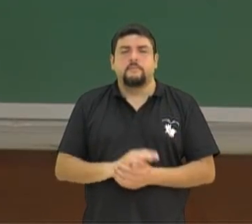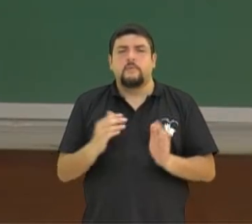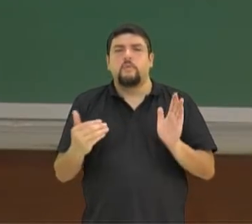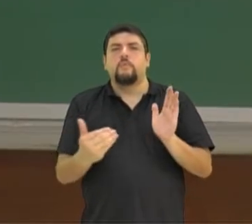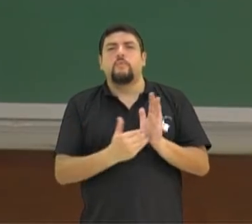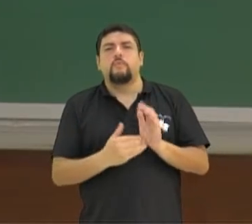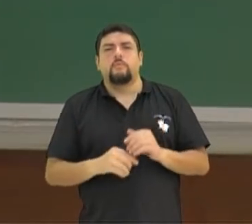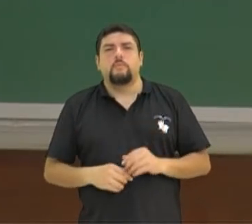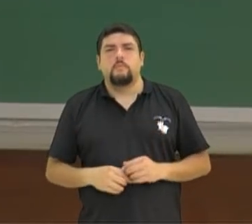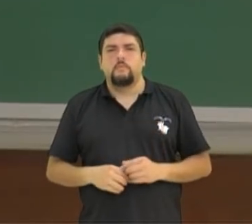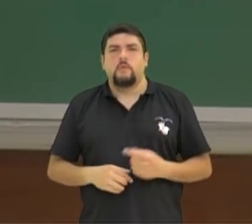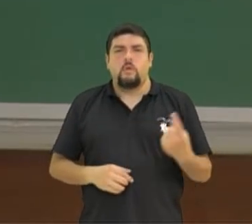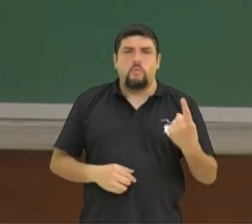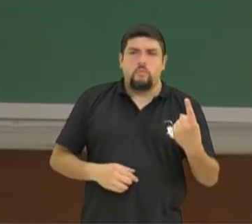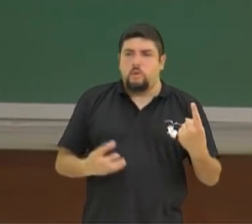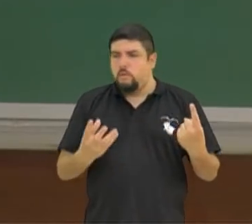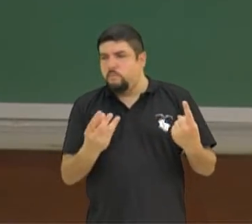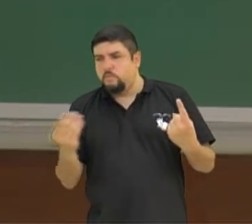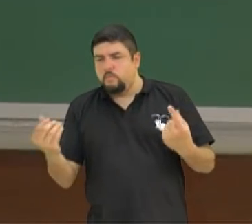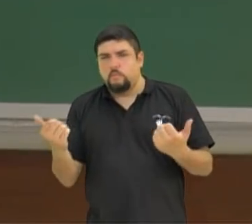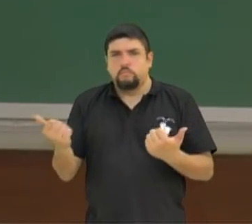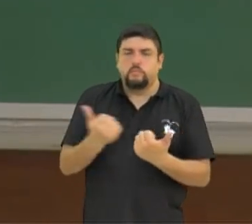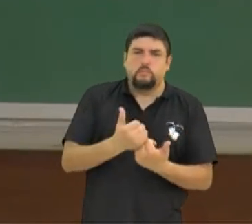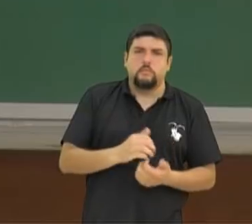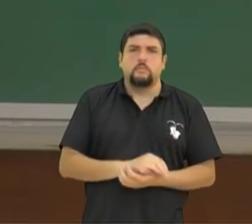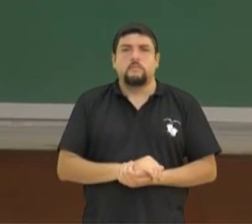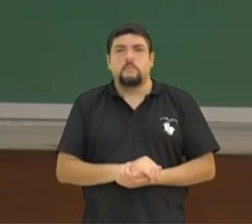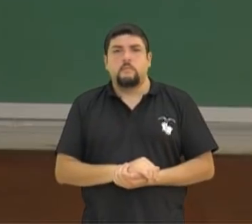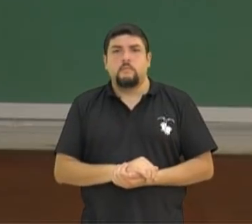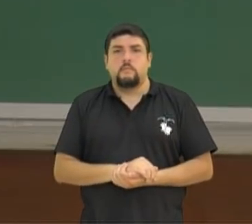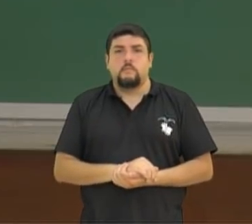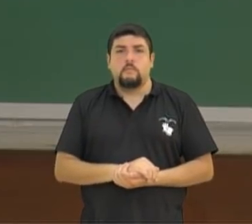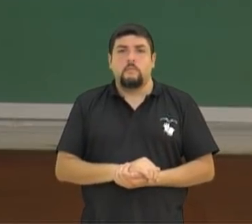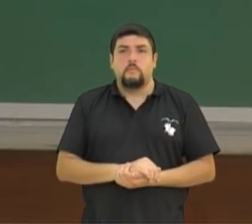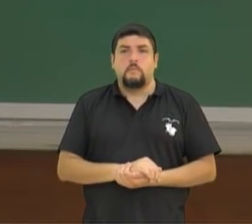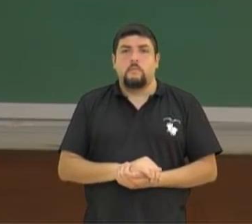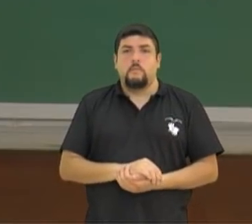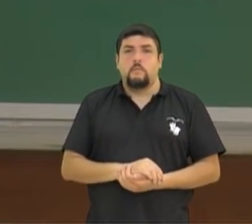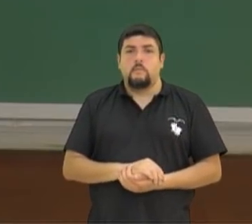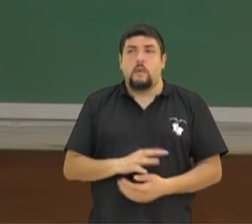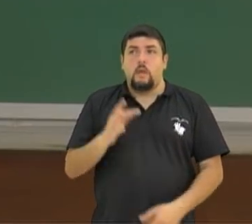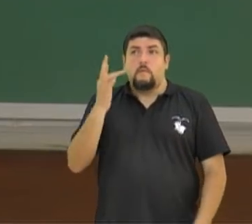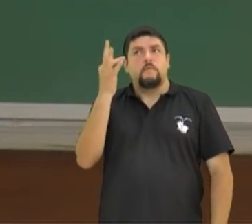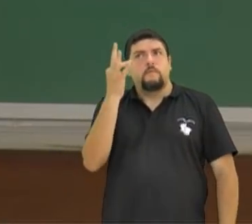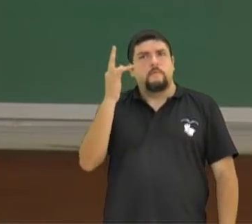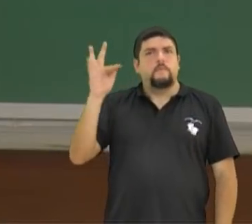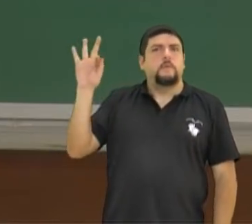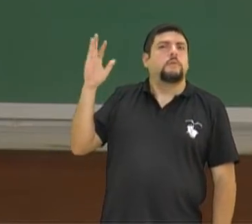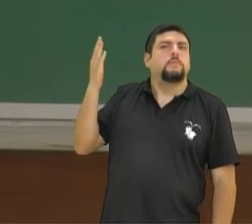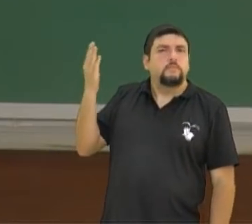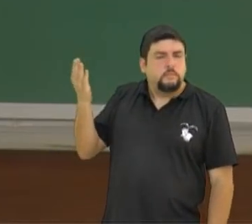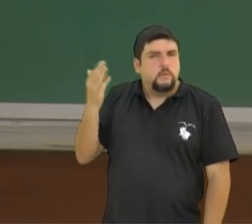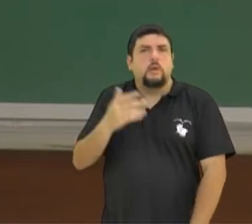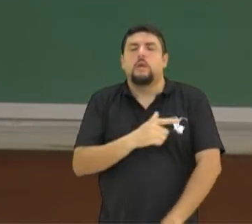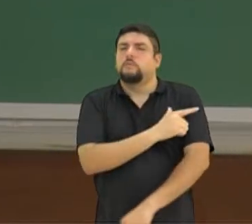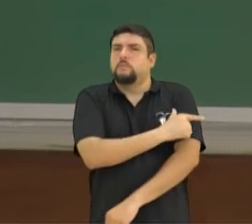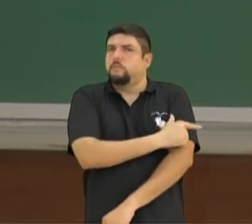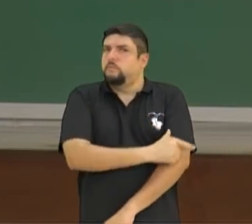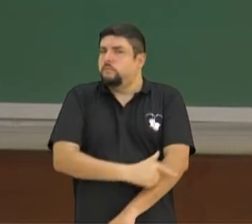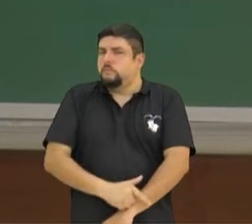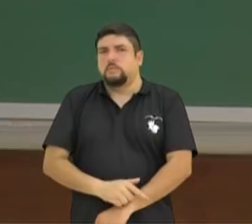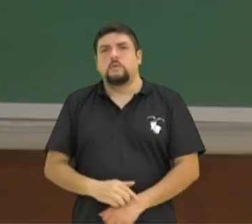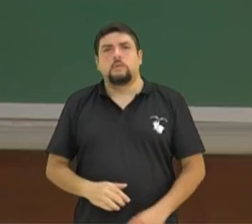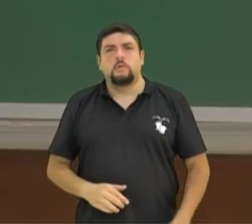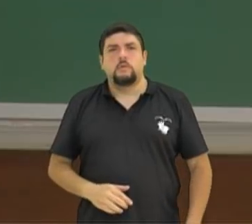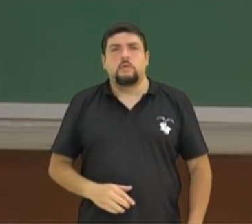singular pelo plural. Observem ali, o francês é educado, né, para se referir a todas as pessoas que